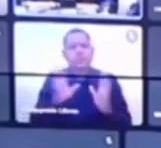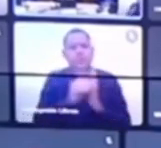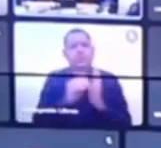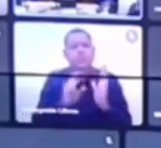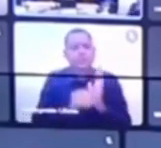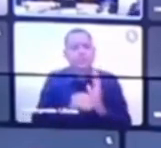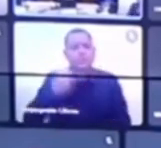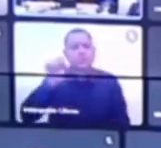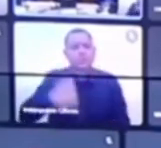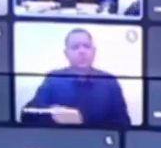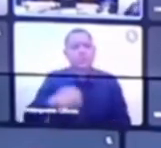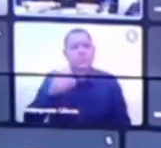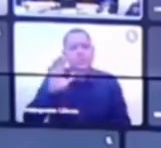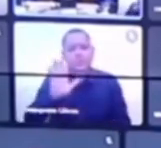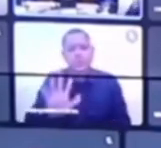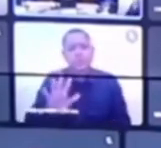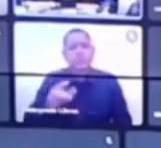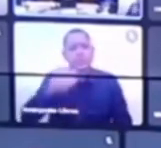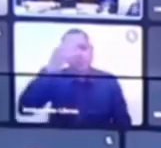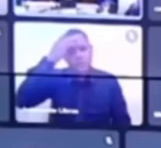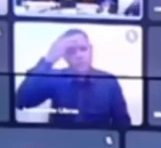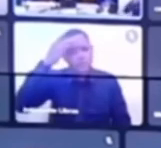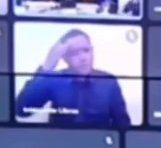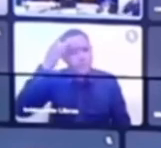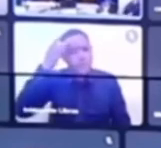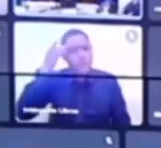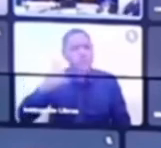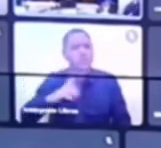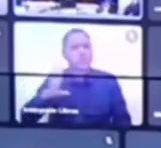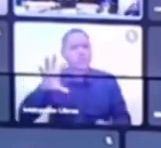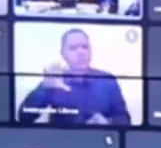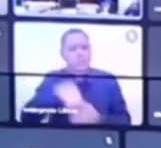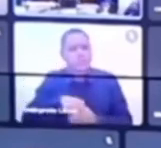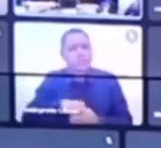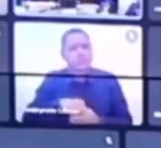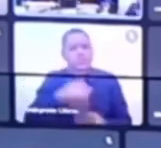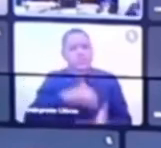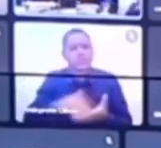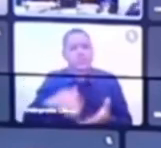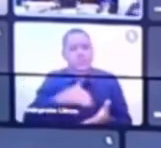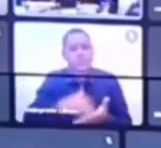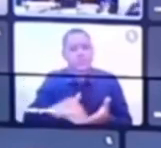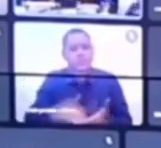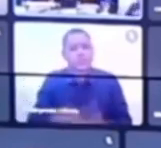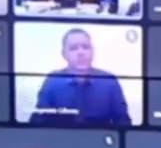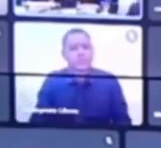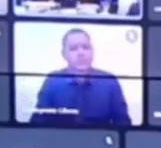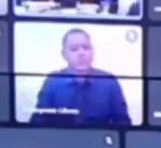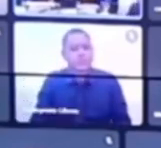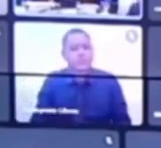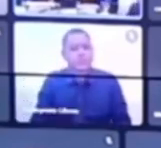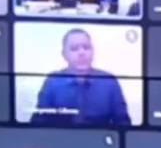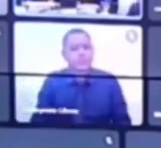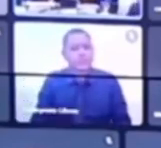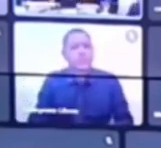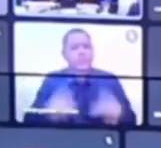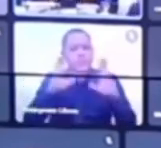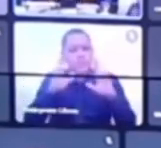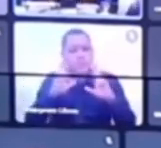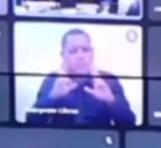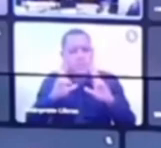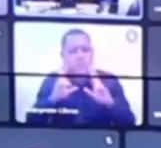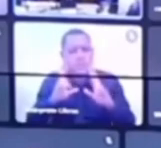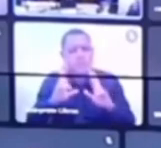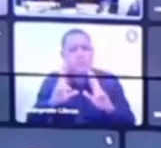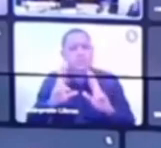cinco juristas que fazem parte do nosso gabinete. Então, em respeito a eles,